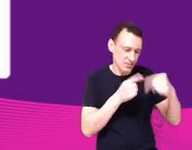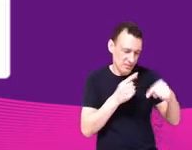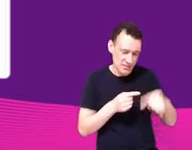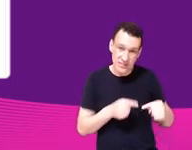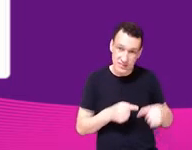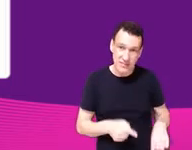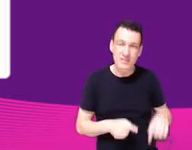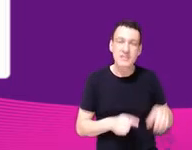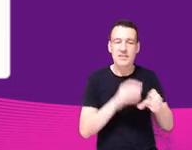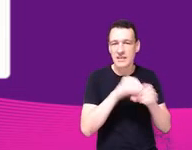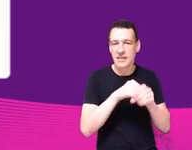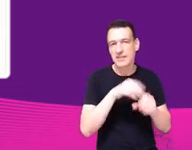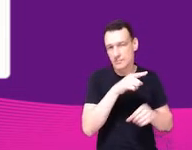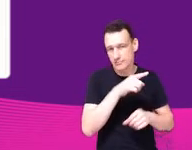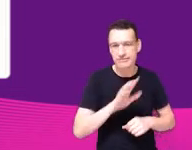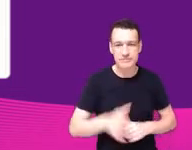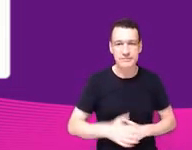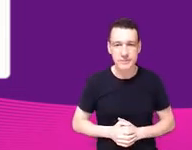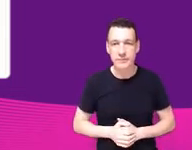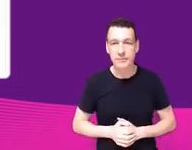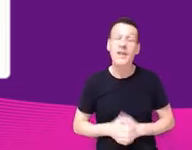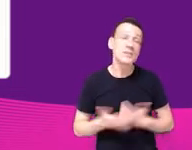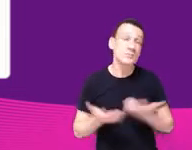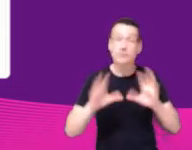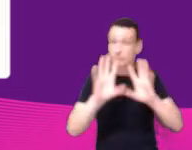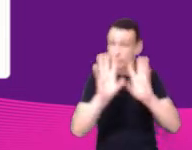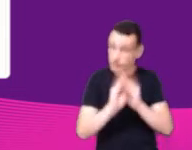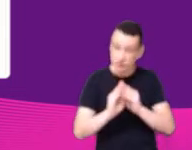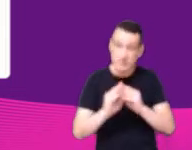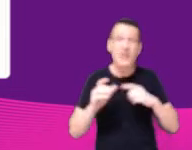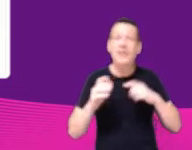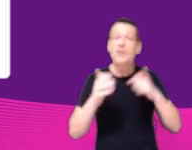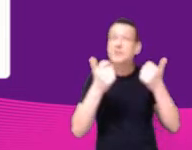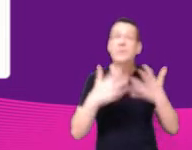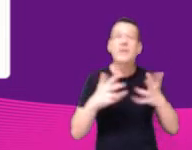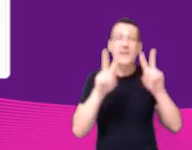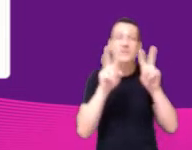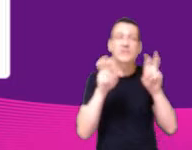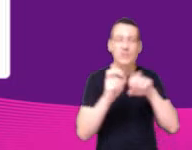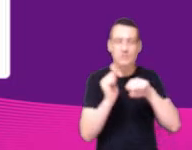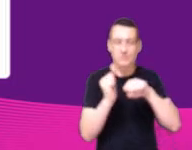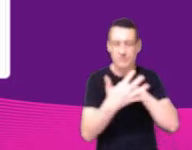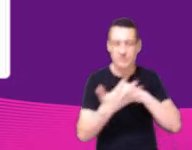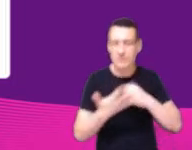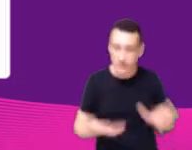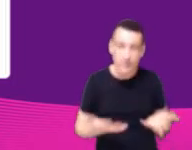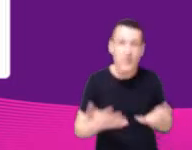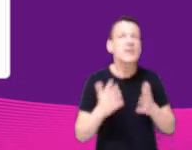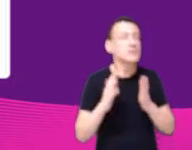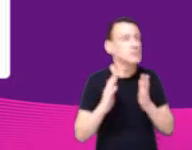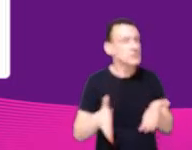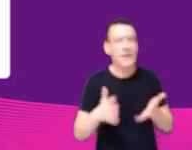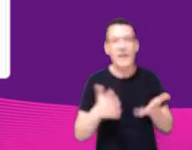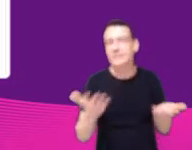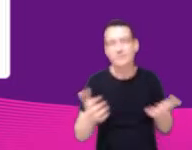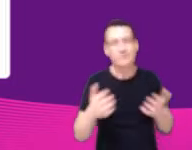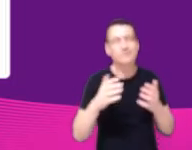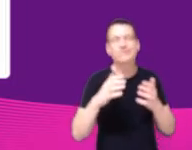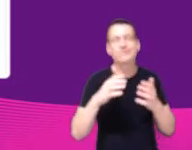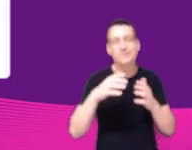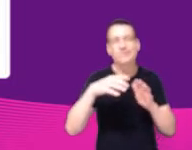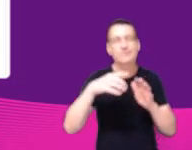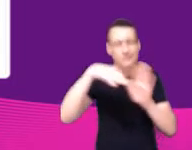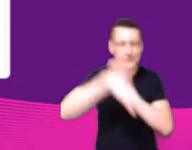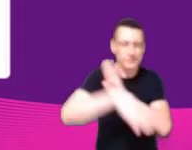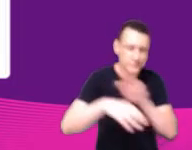LOCE. Vou terminar falando um pouquinho sobre a pandemia Covid. Ela impactou fortemente, né? Esse é um estudo